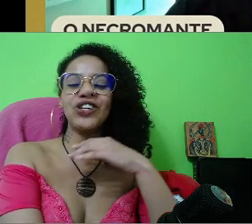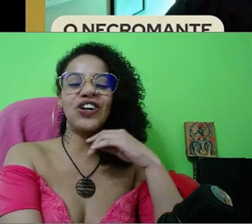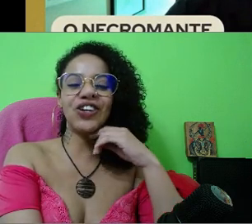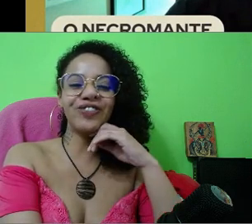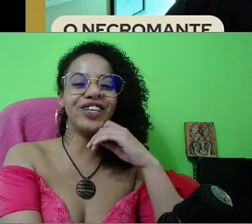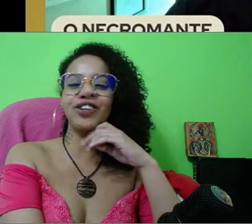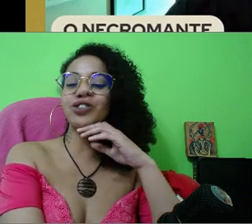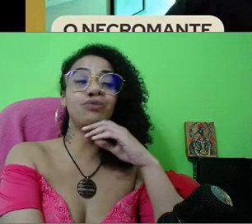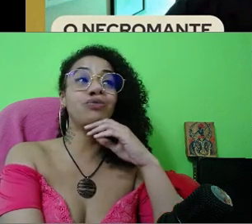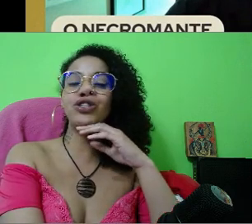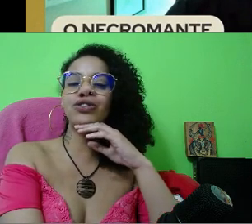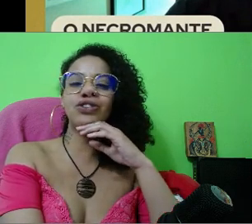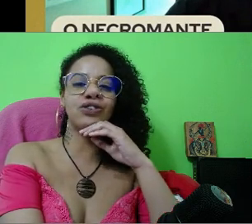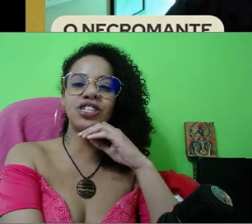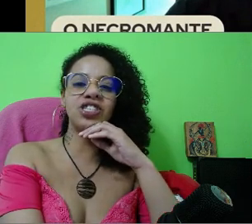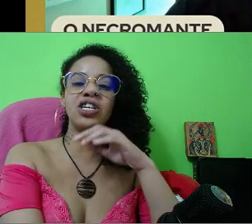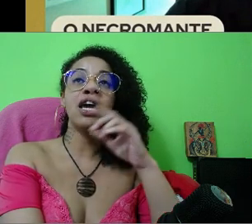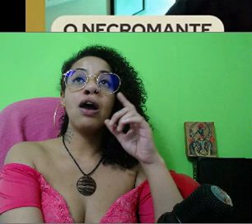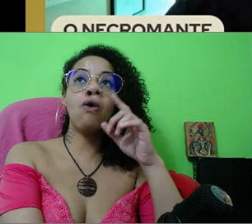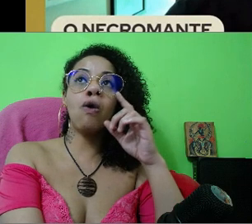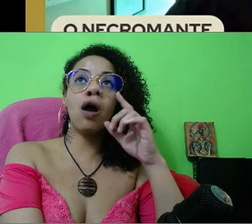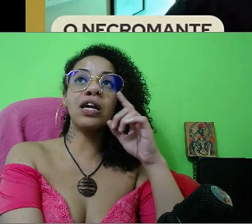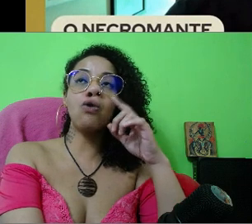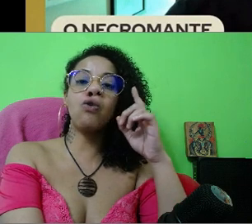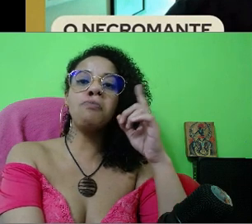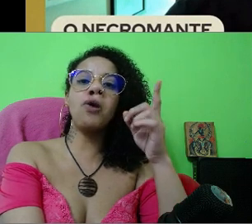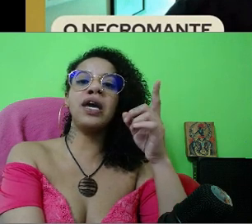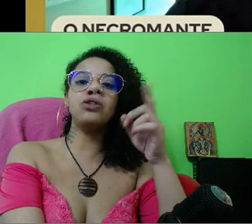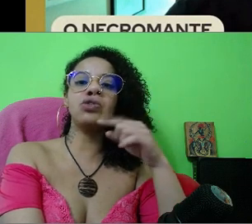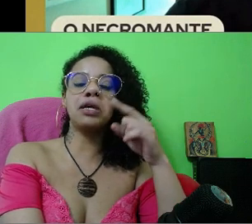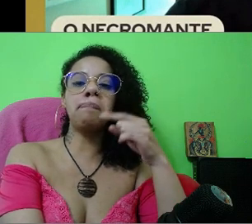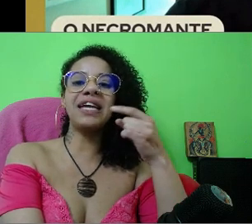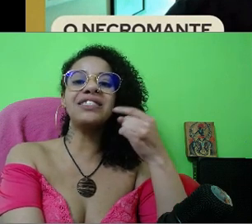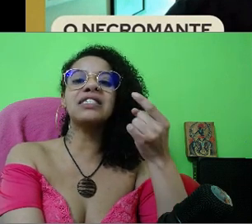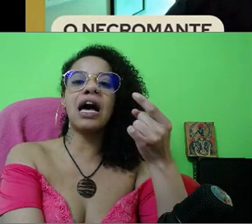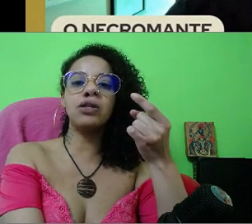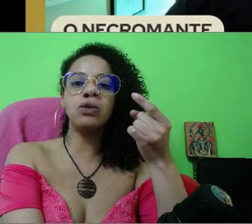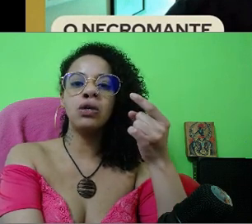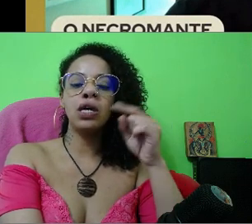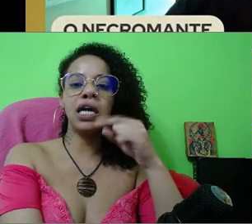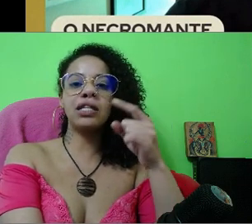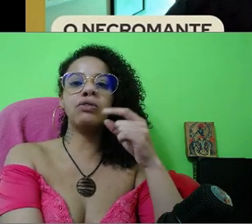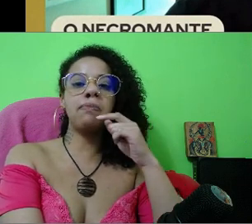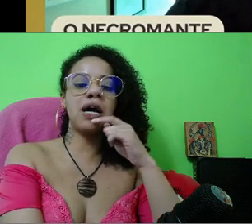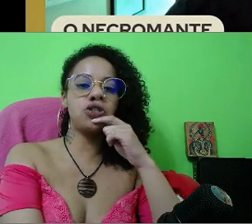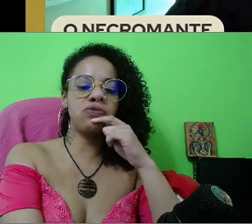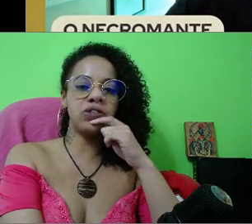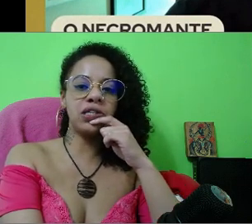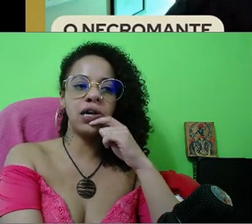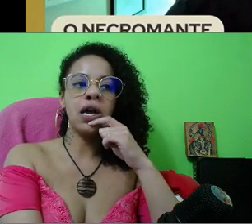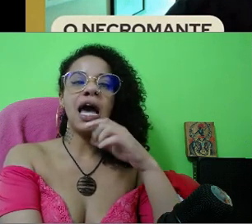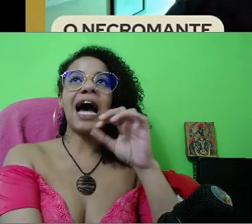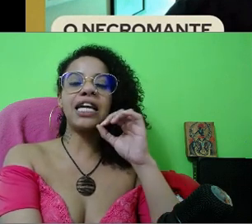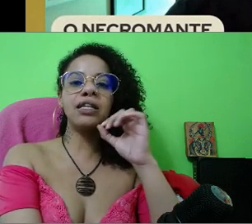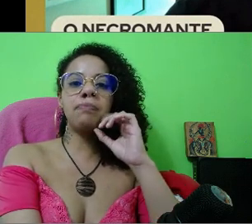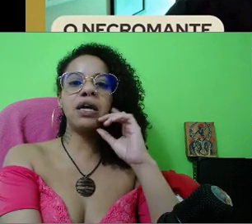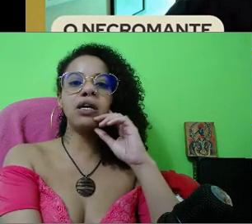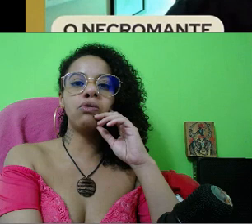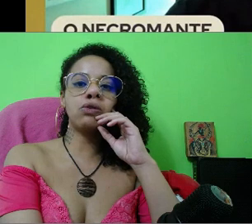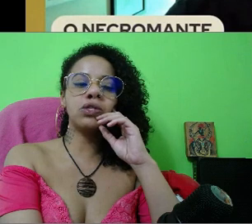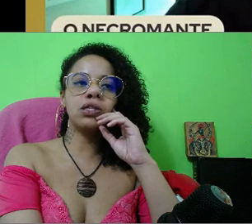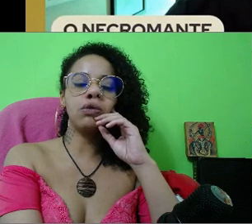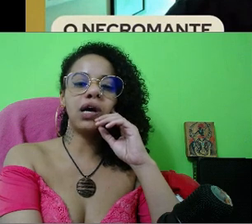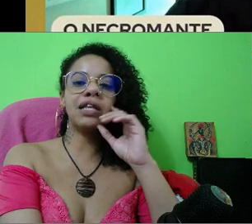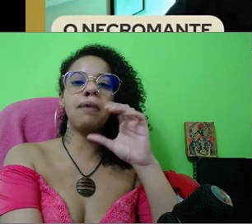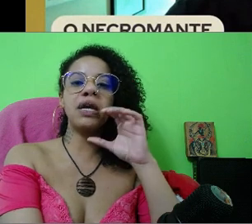né é muito louco mano eu sou muito trouxa de Em algum momento ter pensado então debate com você ainda